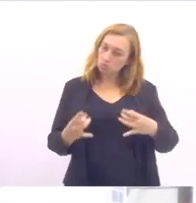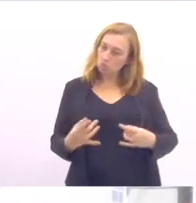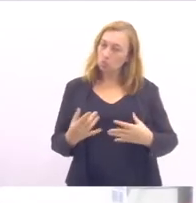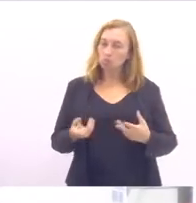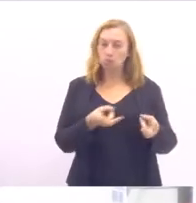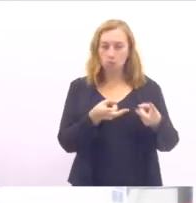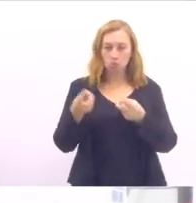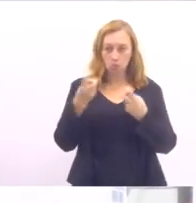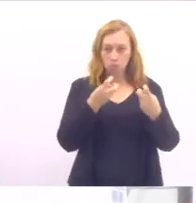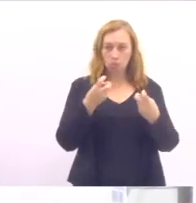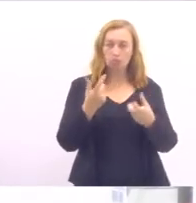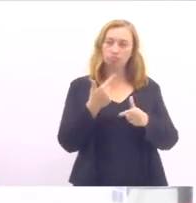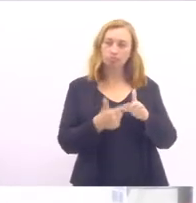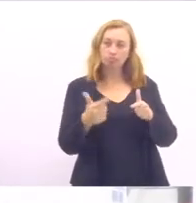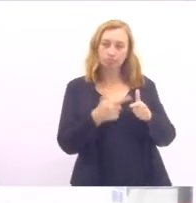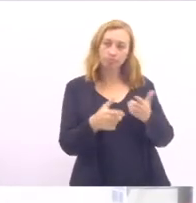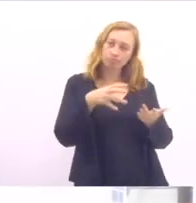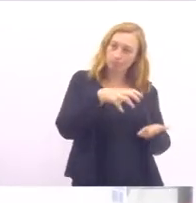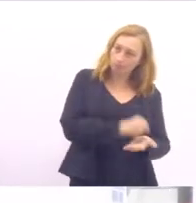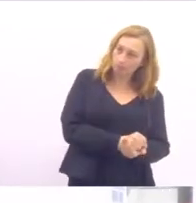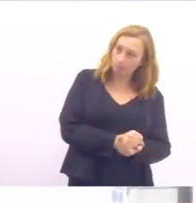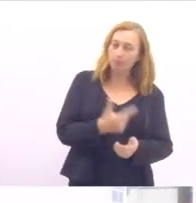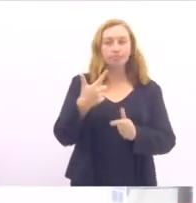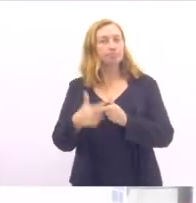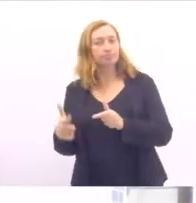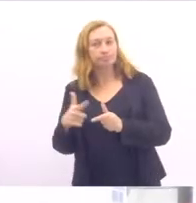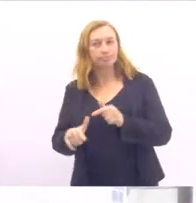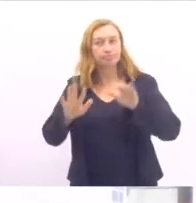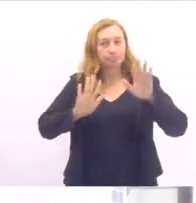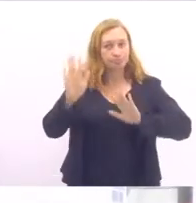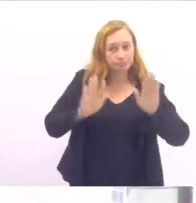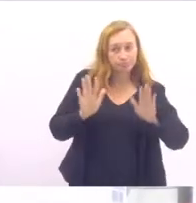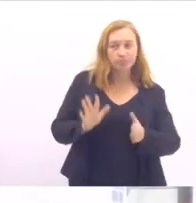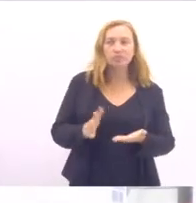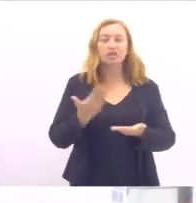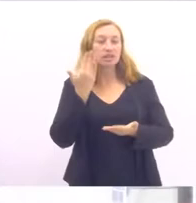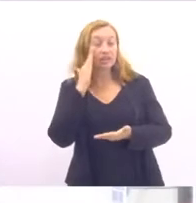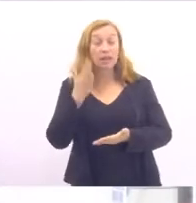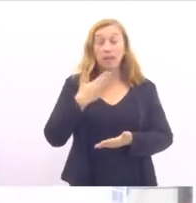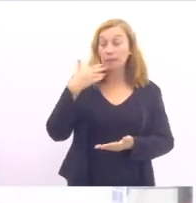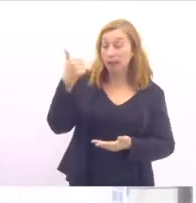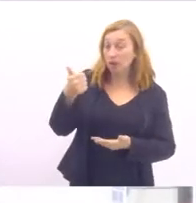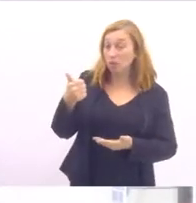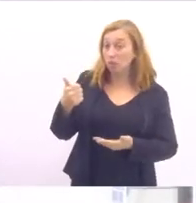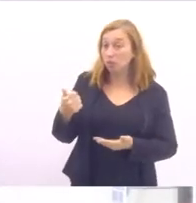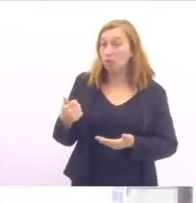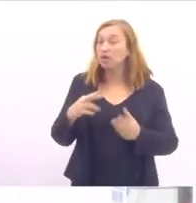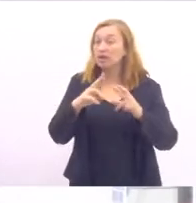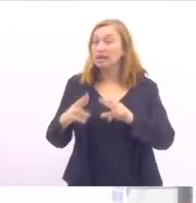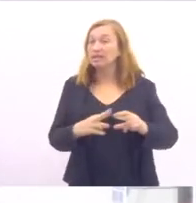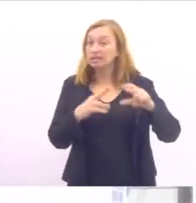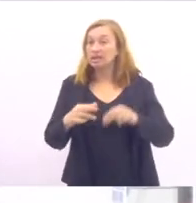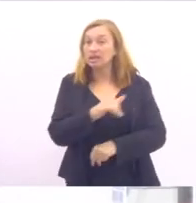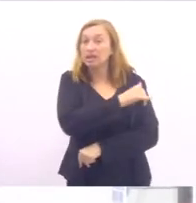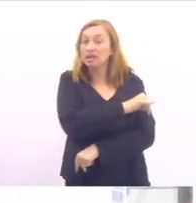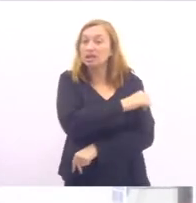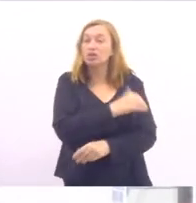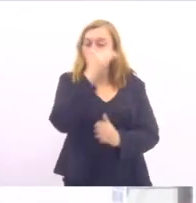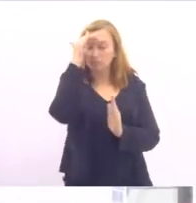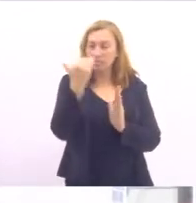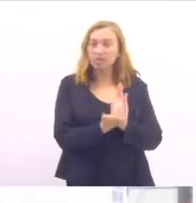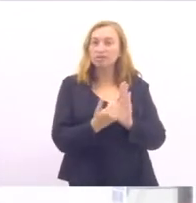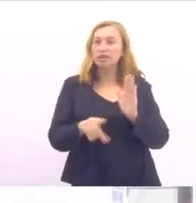detectou. Problema no cadastro, problema no licenciamento, entender melhor o Recicla Rio, o cumprimento da